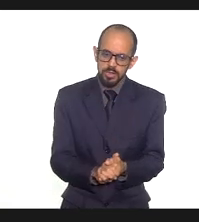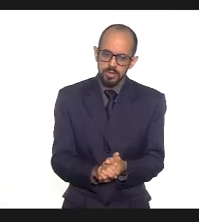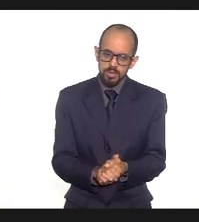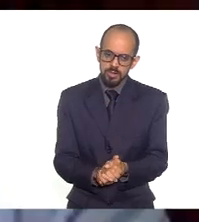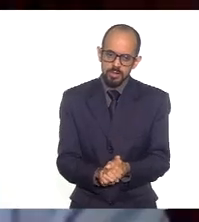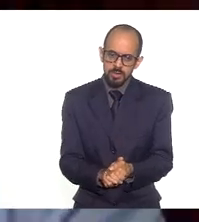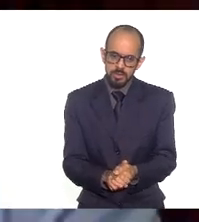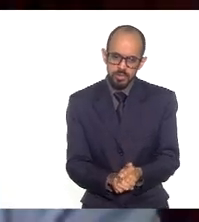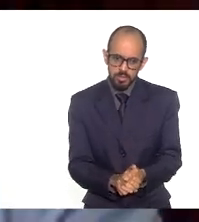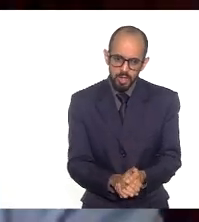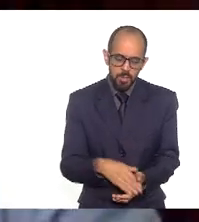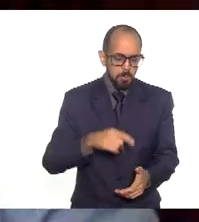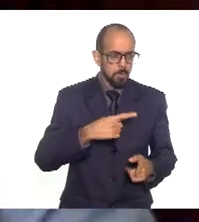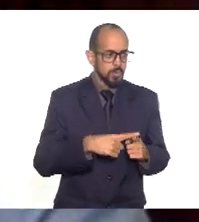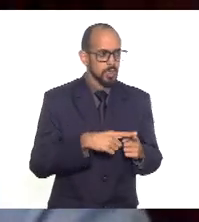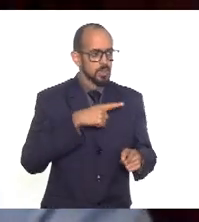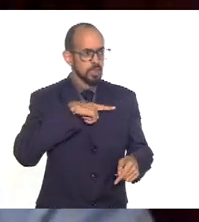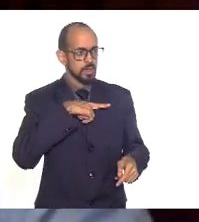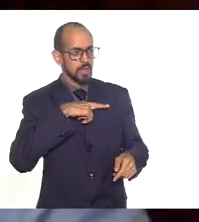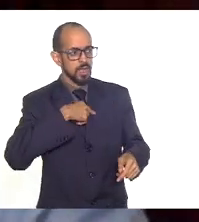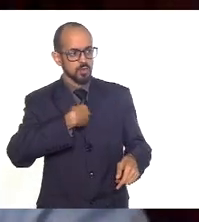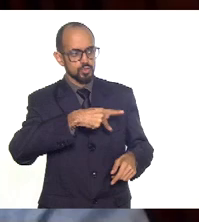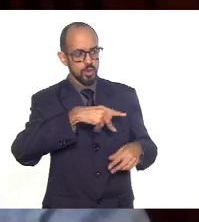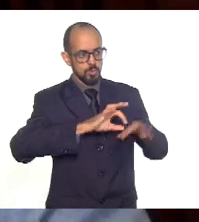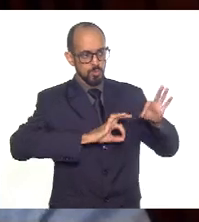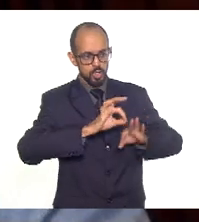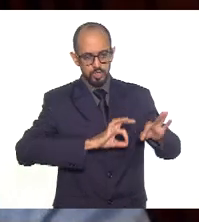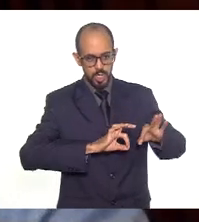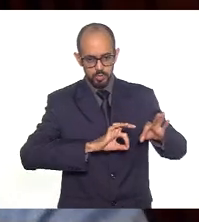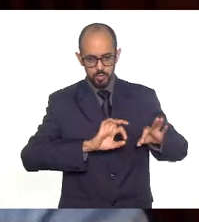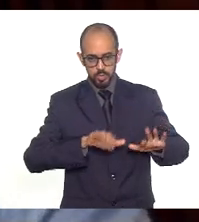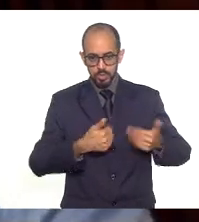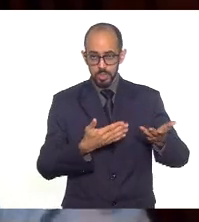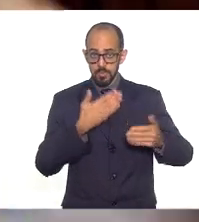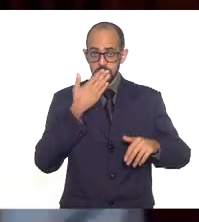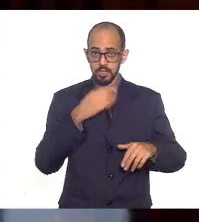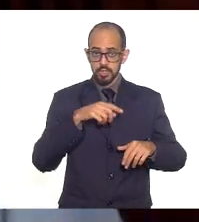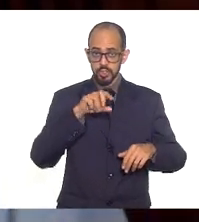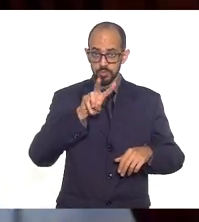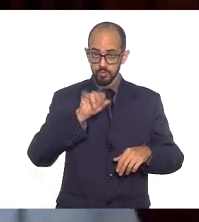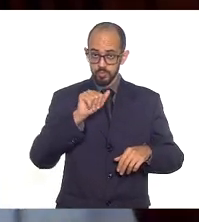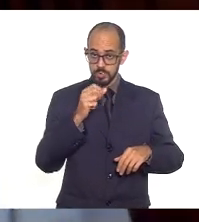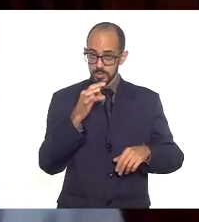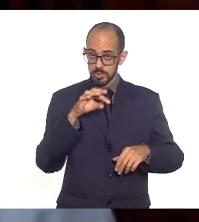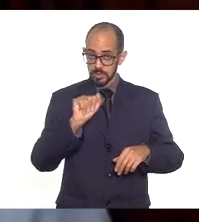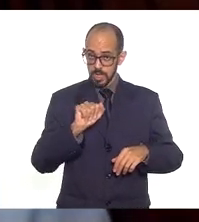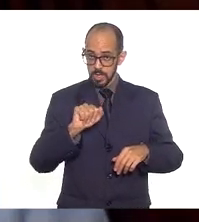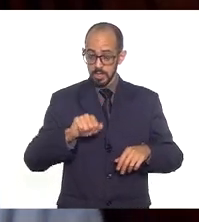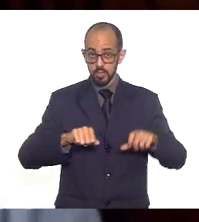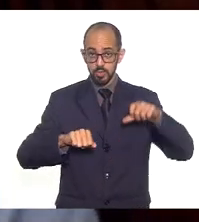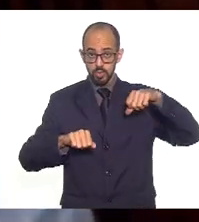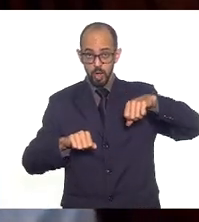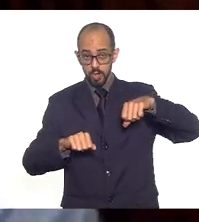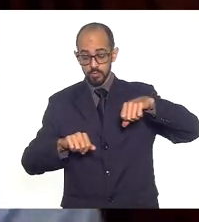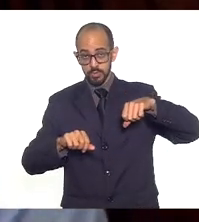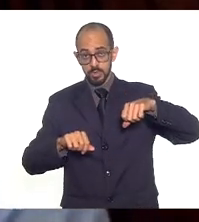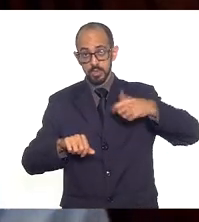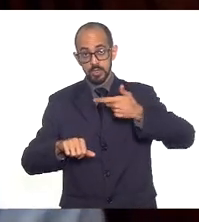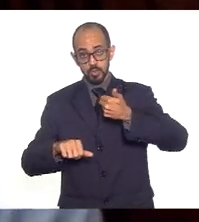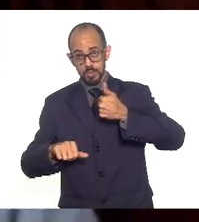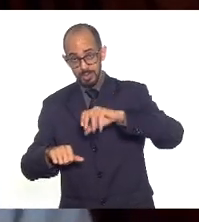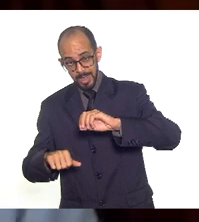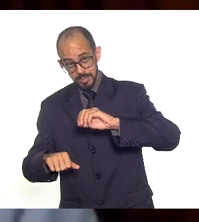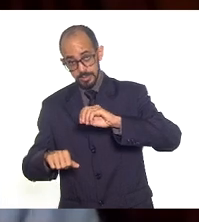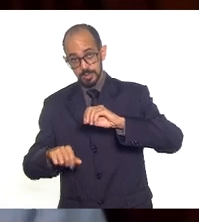vem de volta. Tem esse teu projeto, que é o mesmo. Então, eu vou pedir vista do 8 e 9, no 9 e 10... Luiz, ou então eu lhe encaminho,